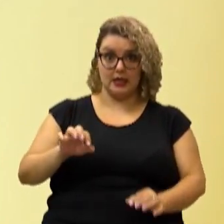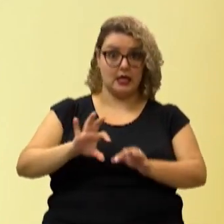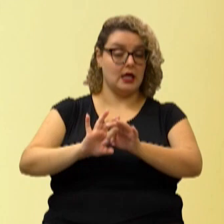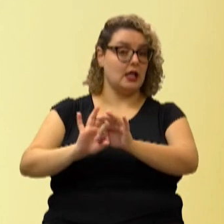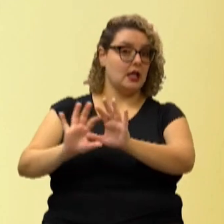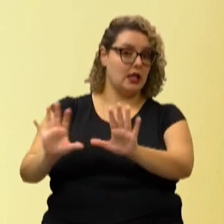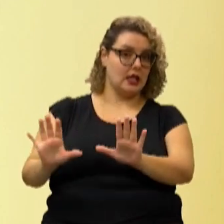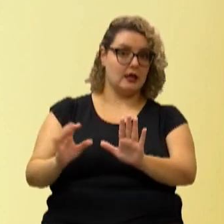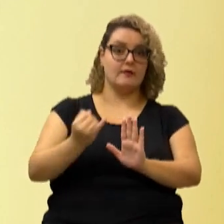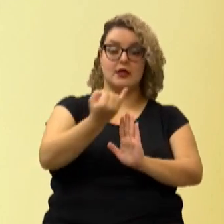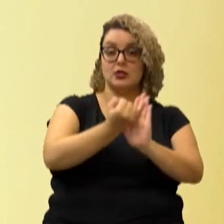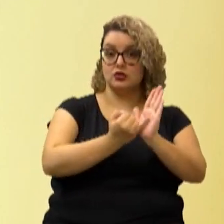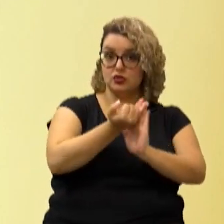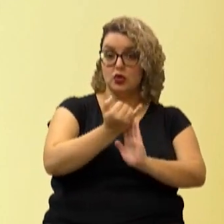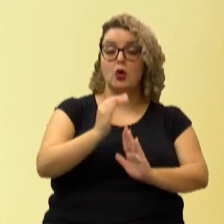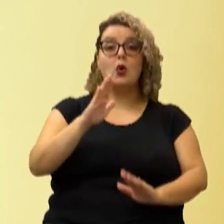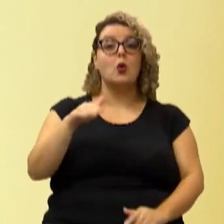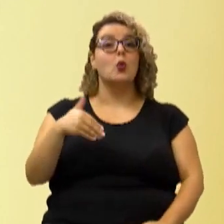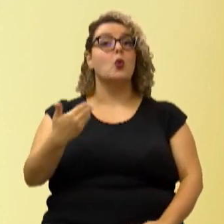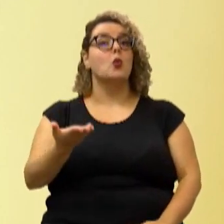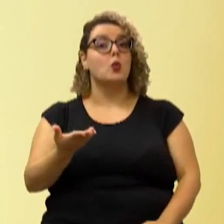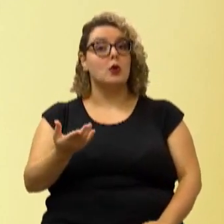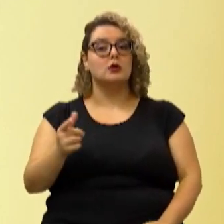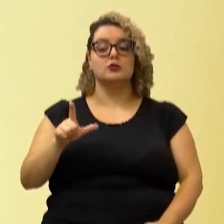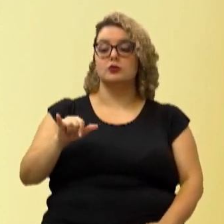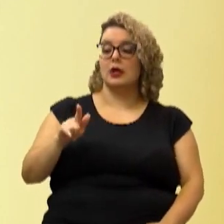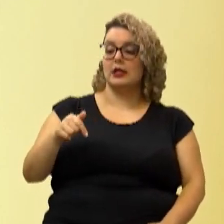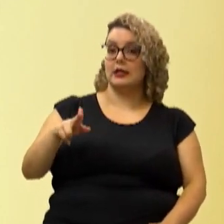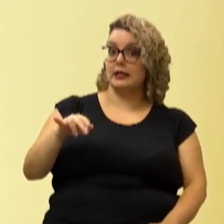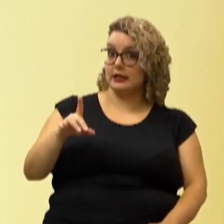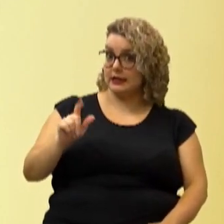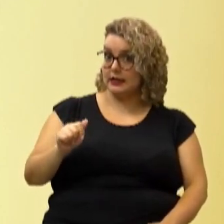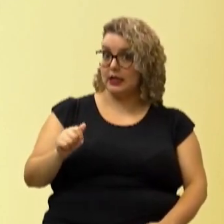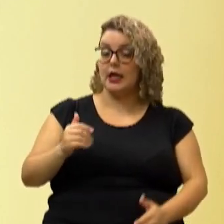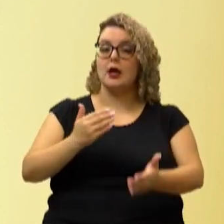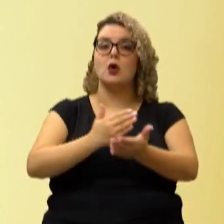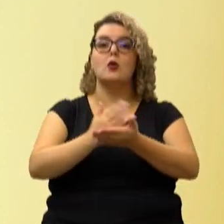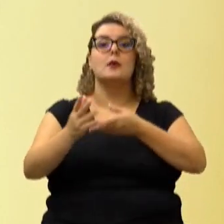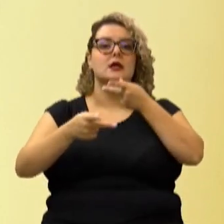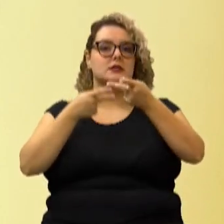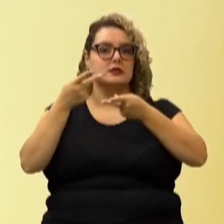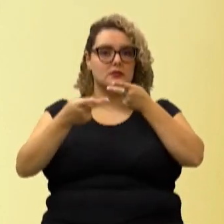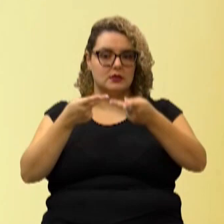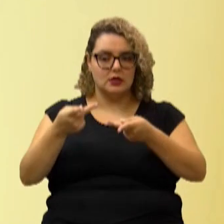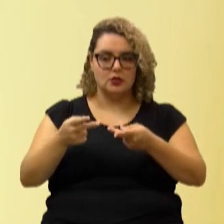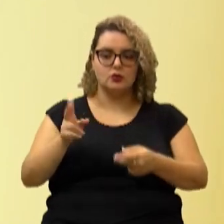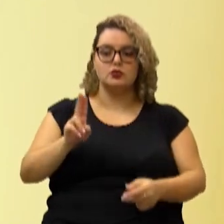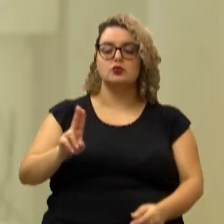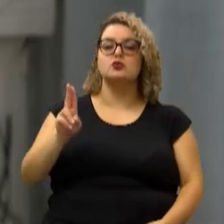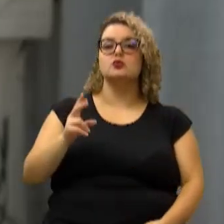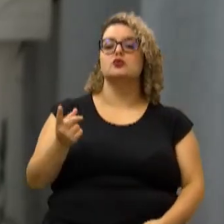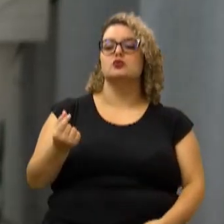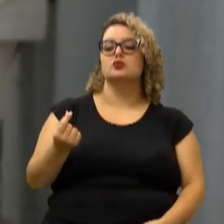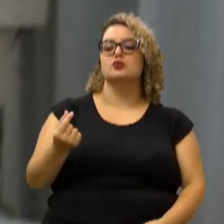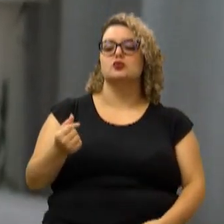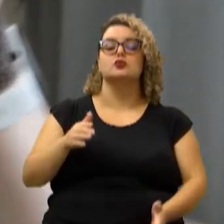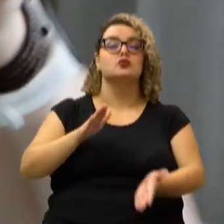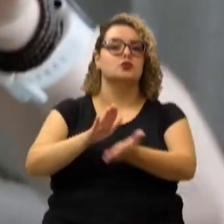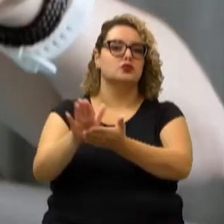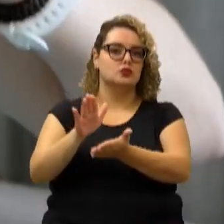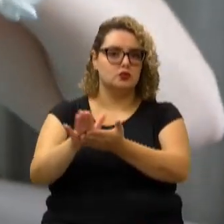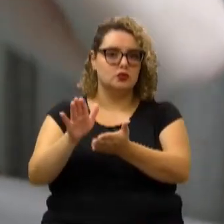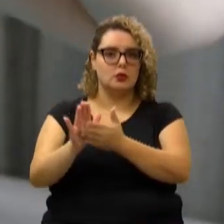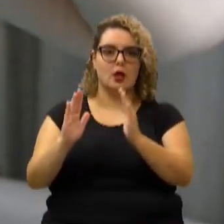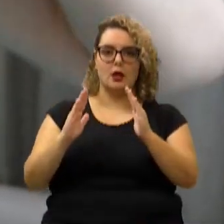livre de impostos a partir da receita líquida é que a gente começa então falar no uso do dinheiro